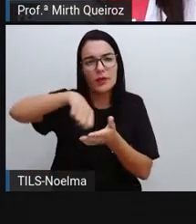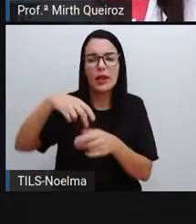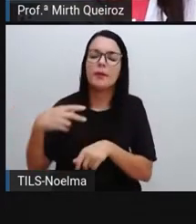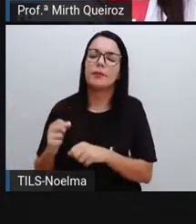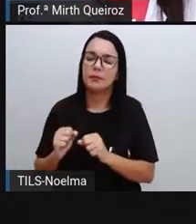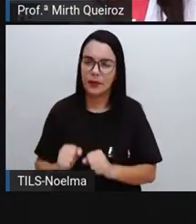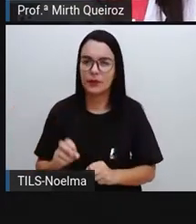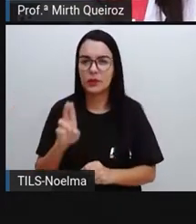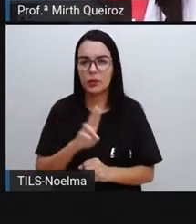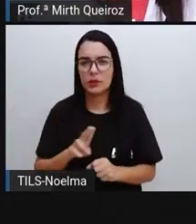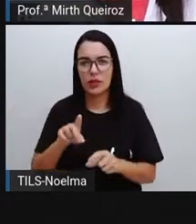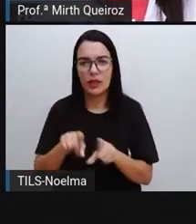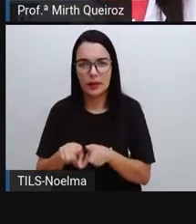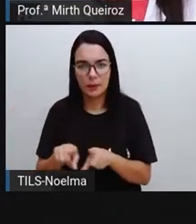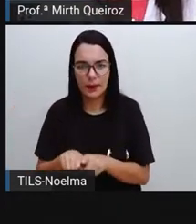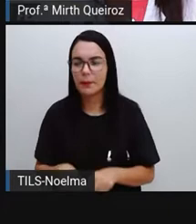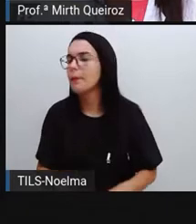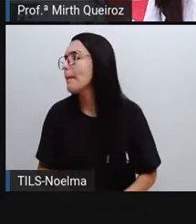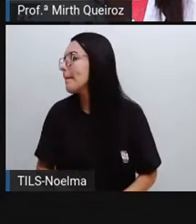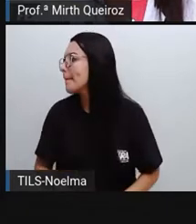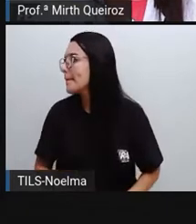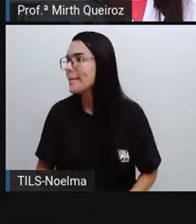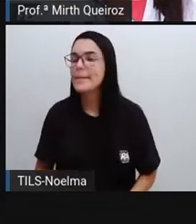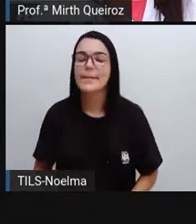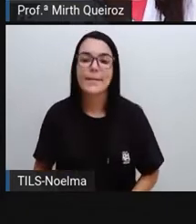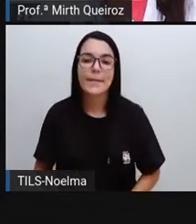vocês também podem estar utilizando aquilo ali, certo?